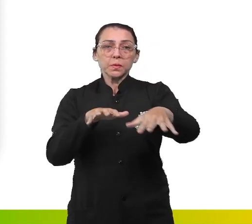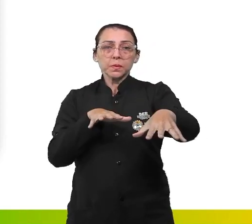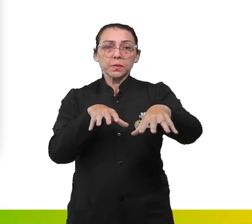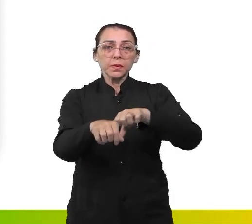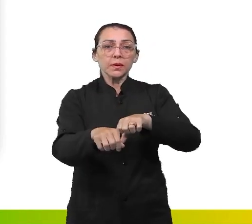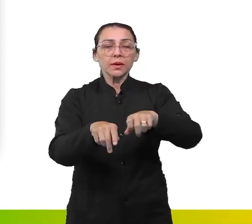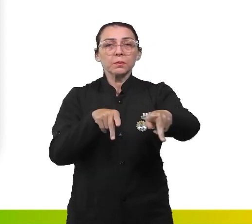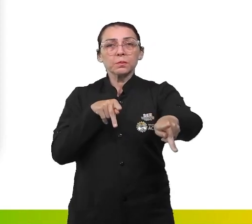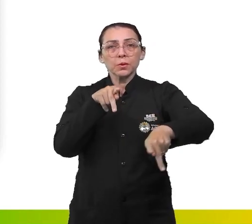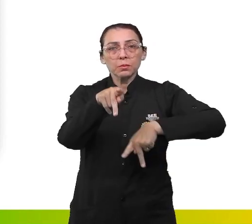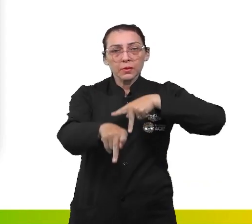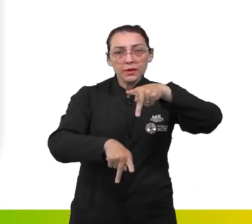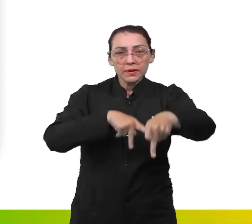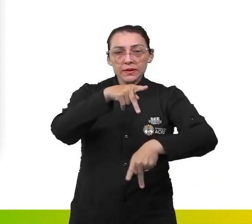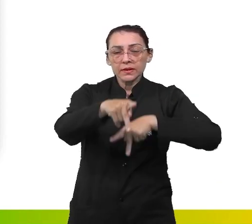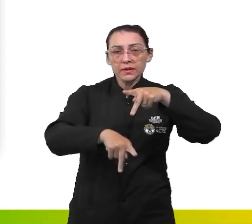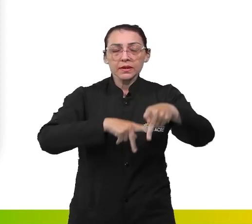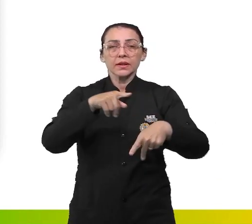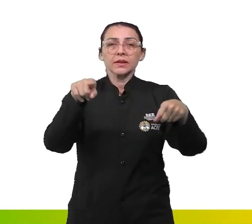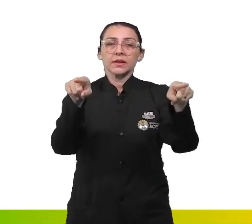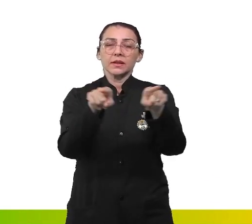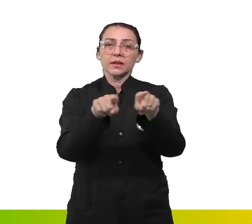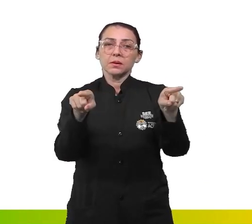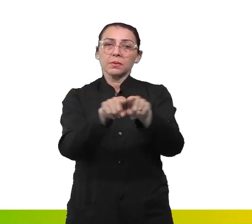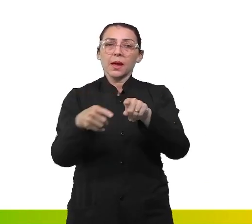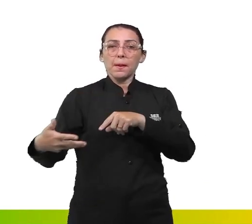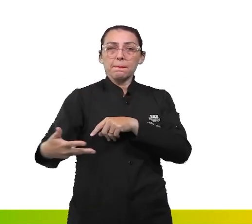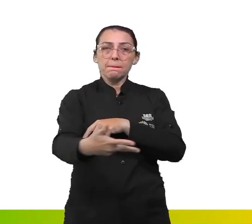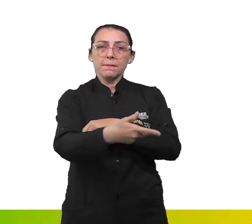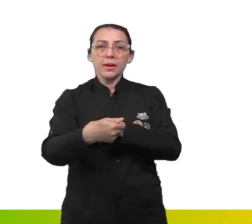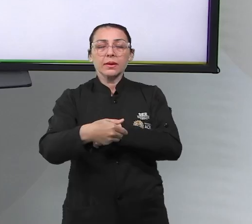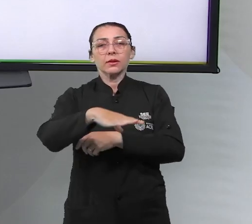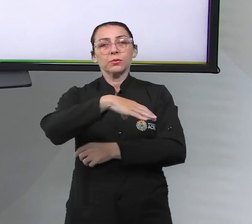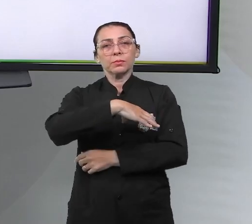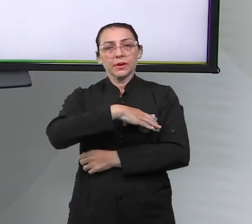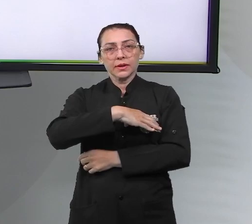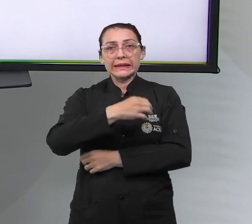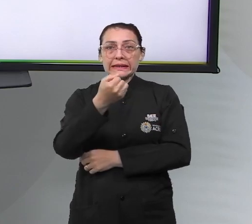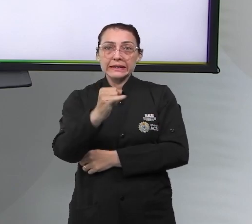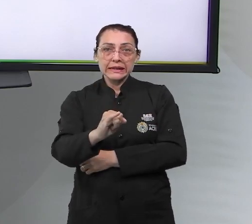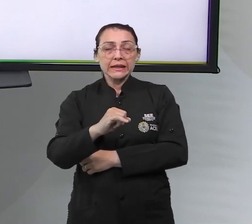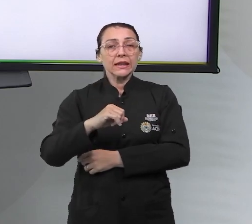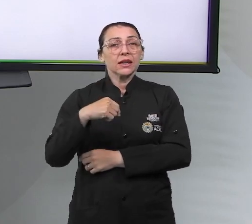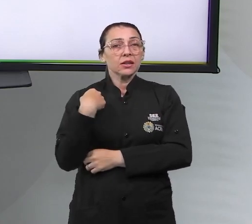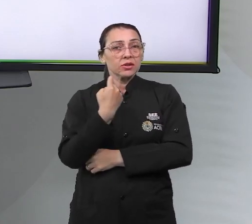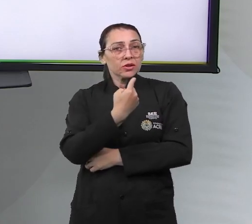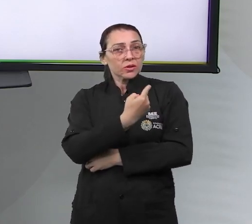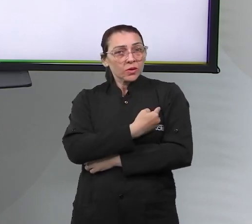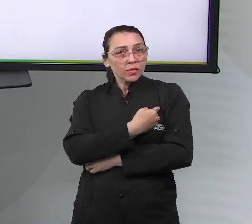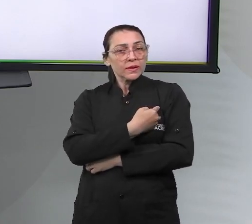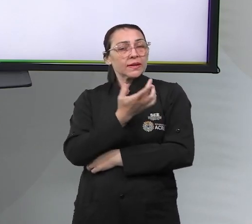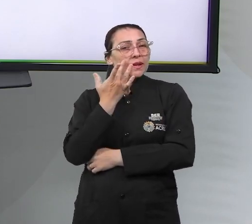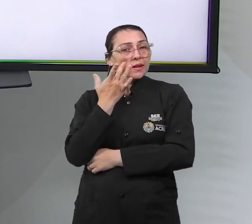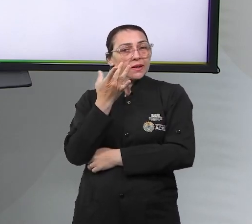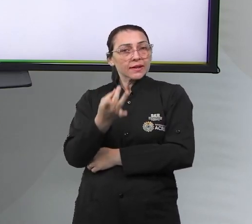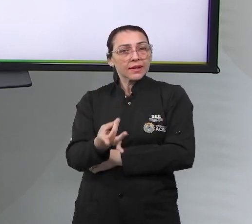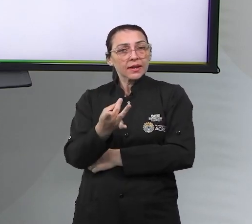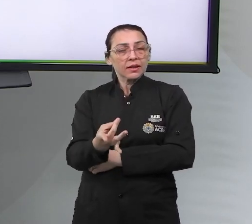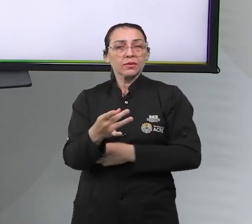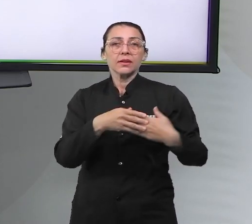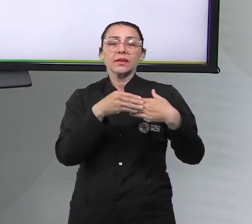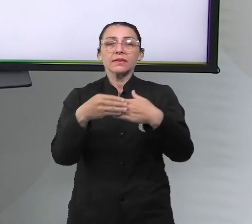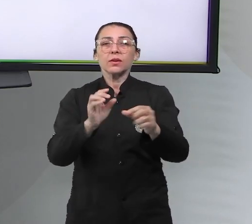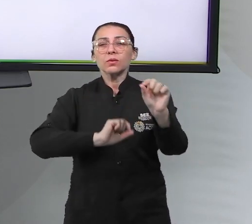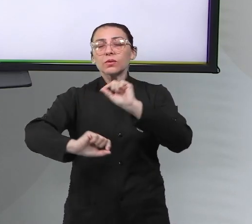da população e a dinâmica urbana. Se nós pararmos para atentar, levando